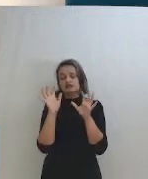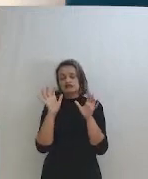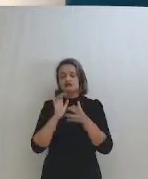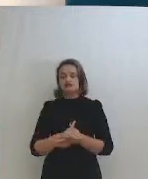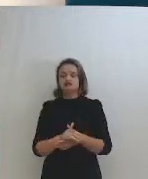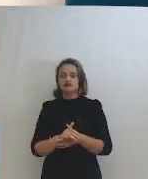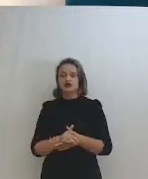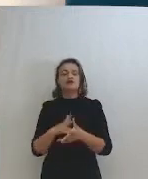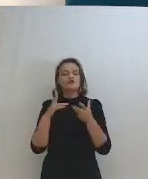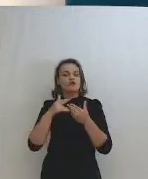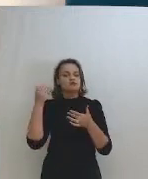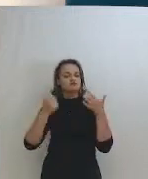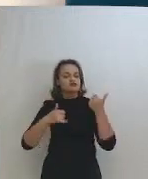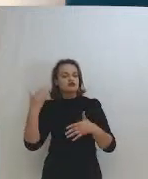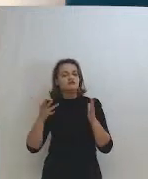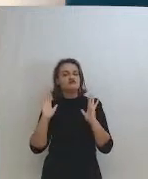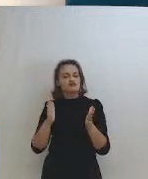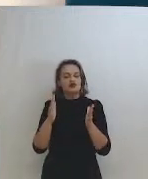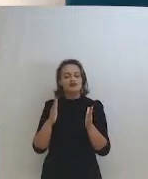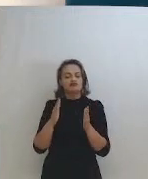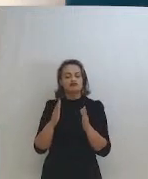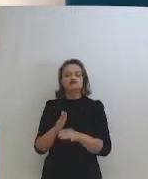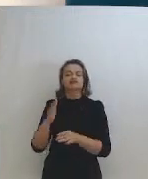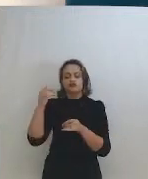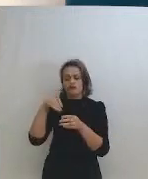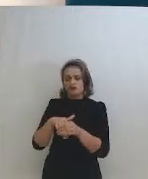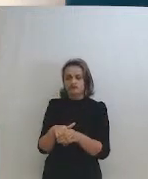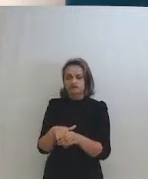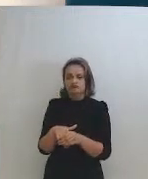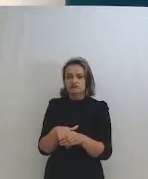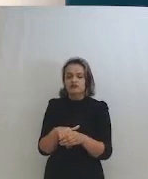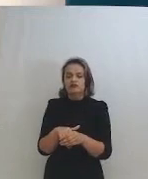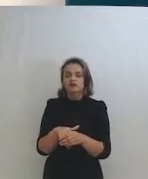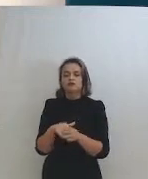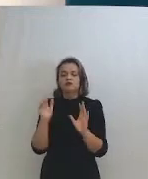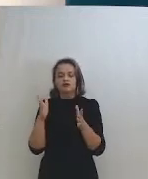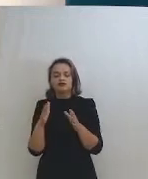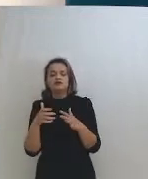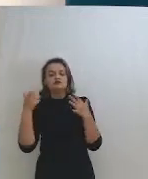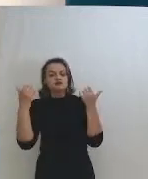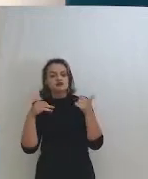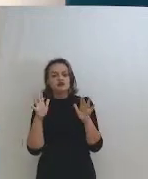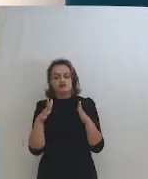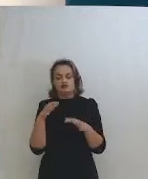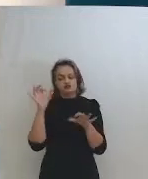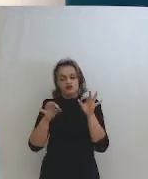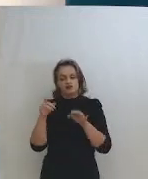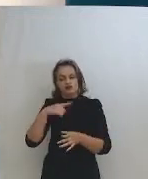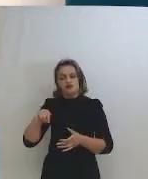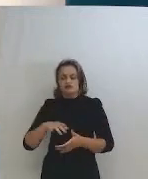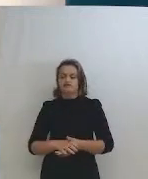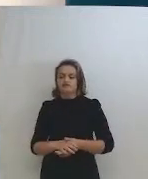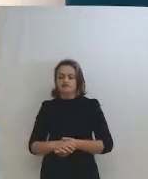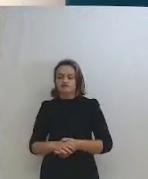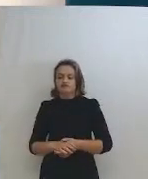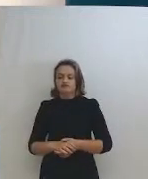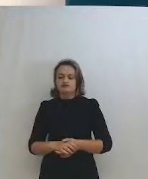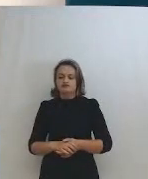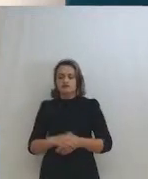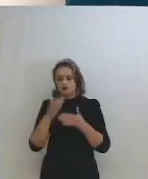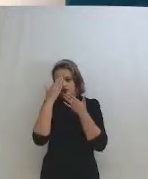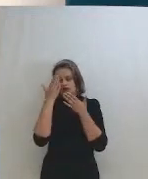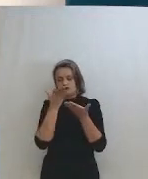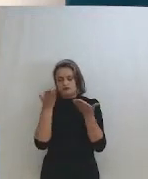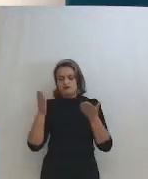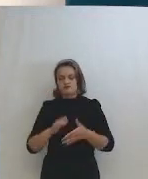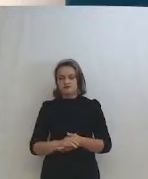os votos para adiantar realmente os nossos julgamentos. Agradeço, Vossa Excelência.